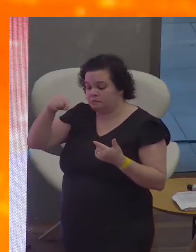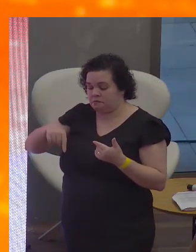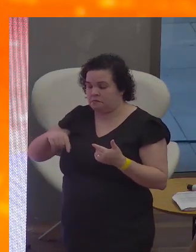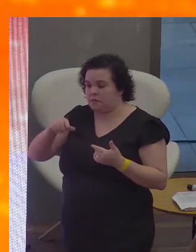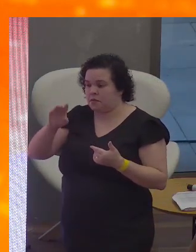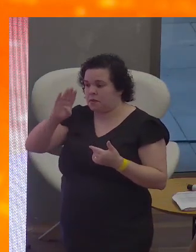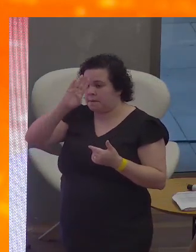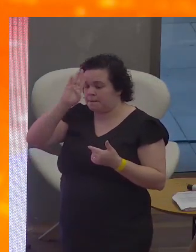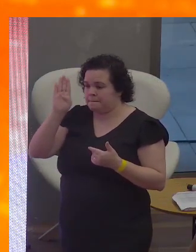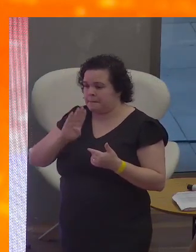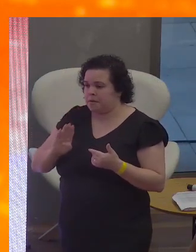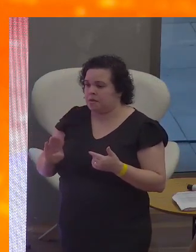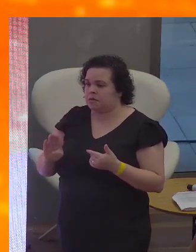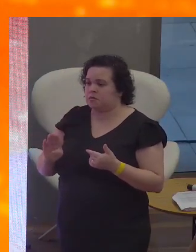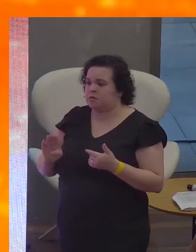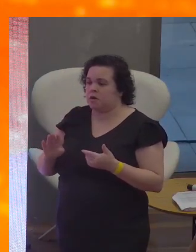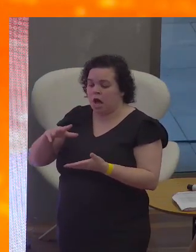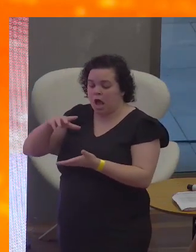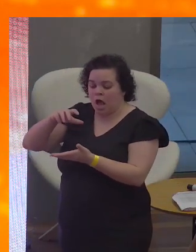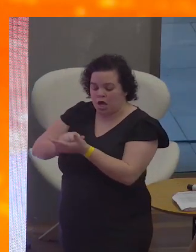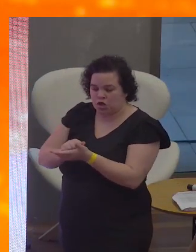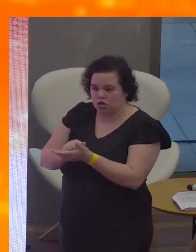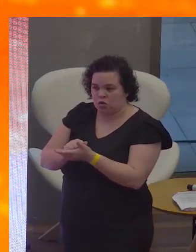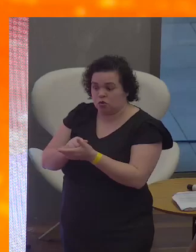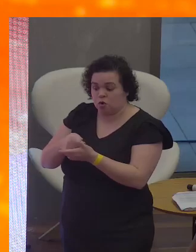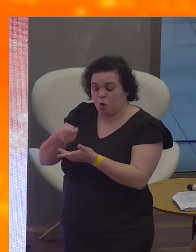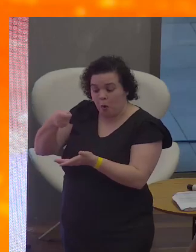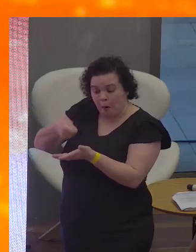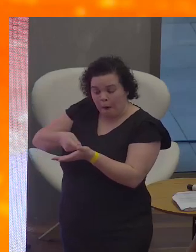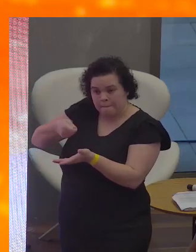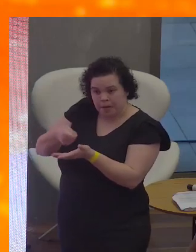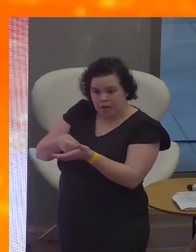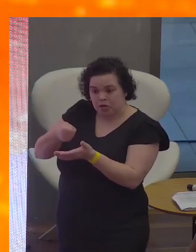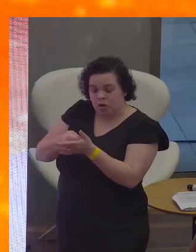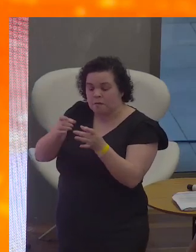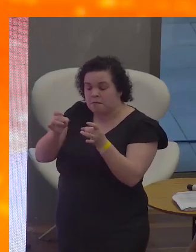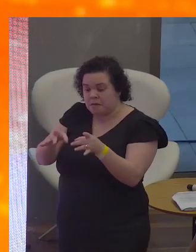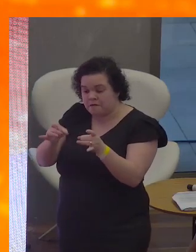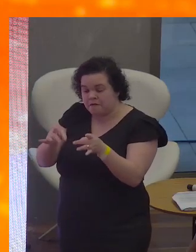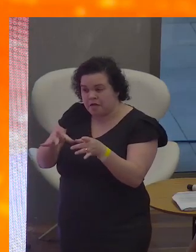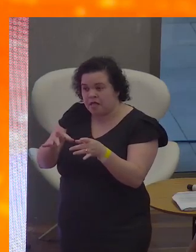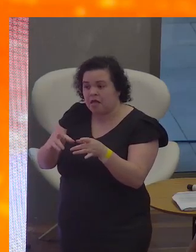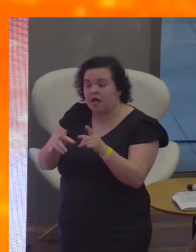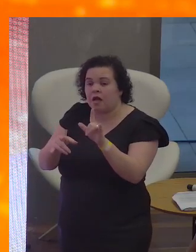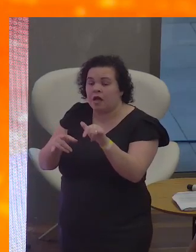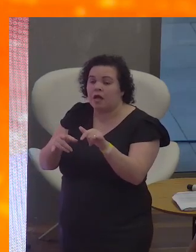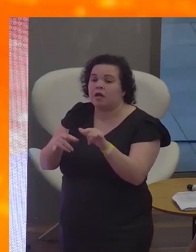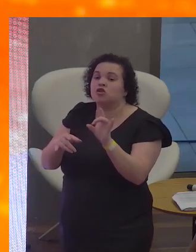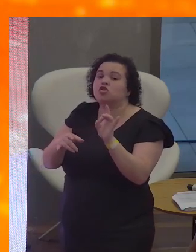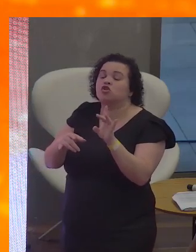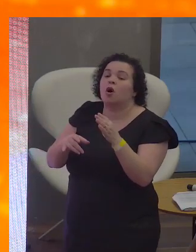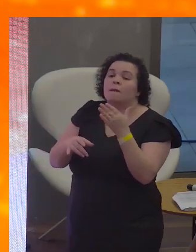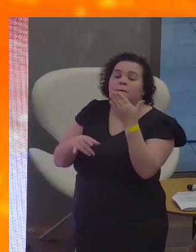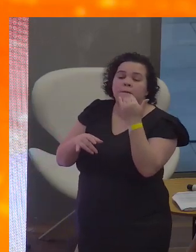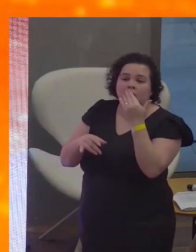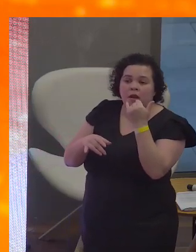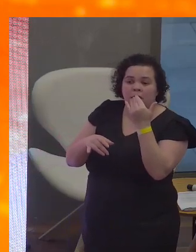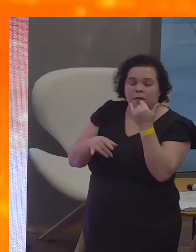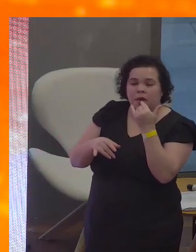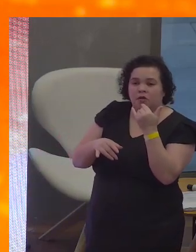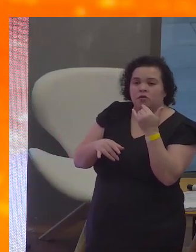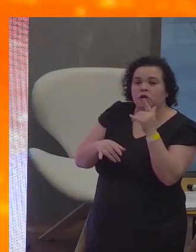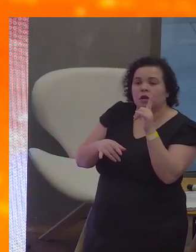a categoria de registro obrigatório prévio à comercialização é também só para alimentos de alegações de